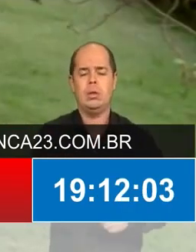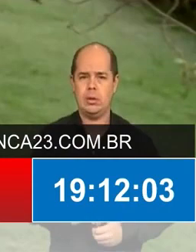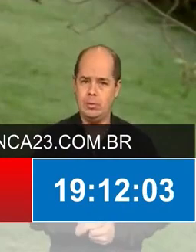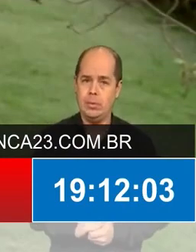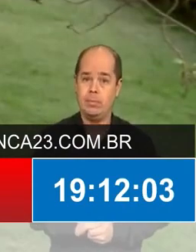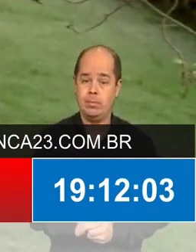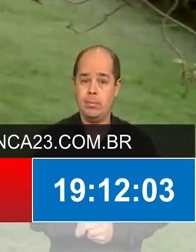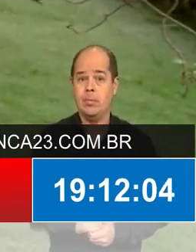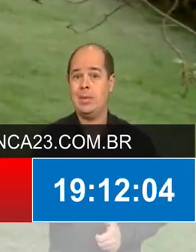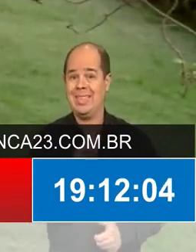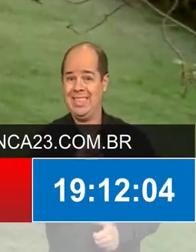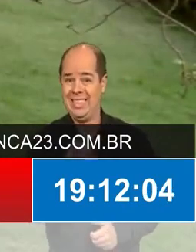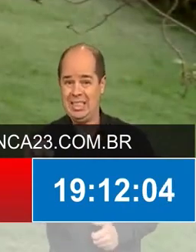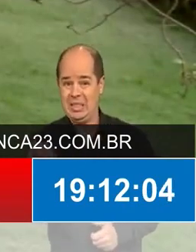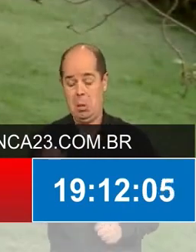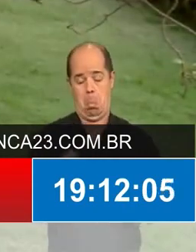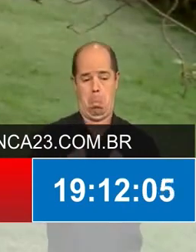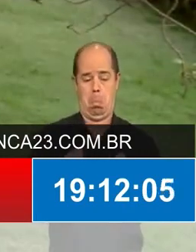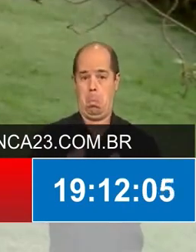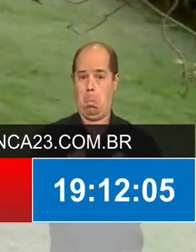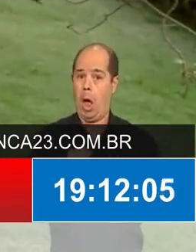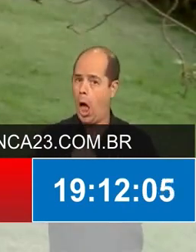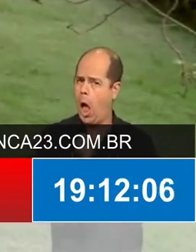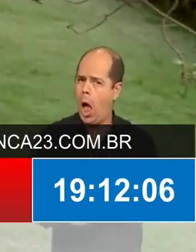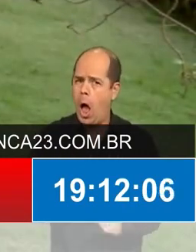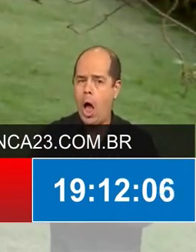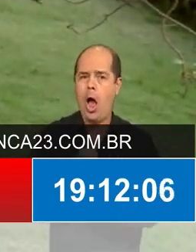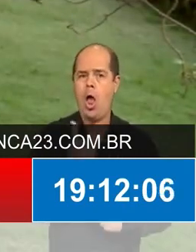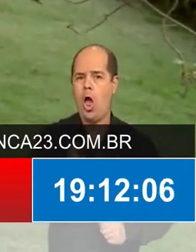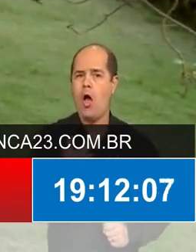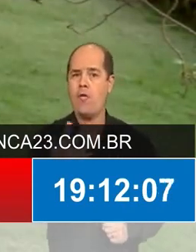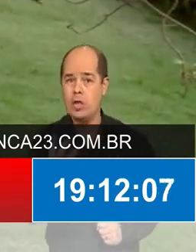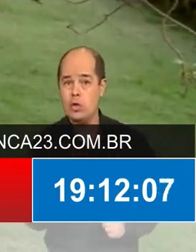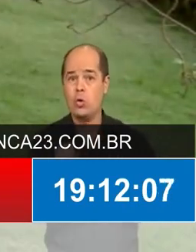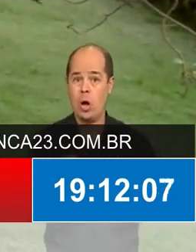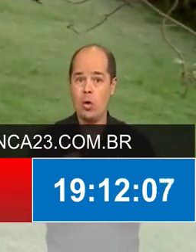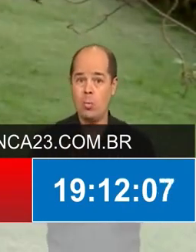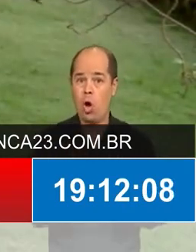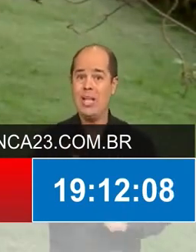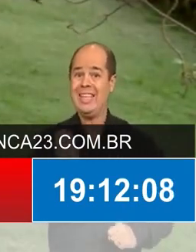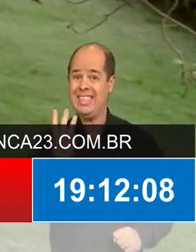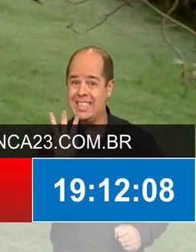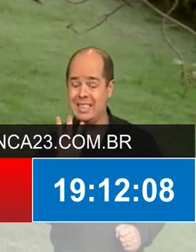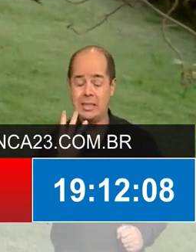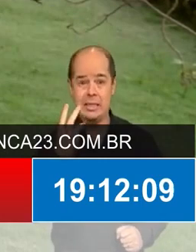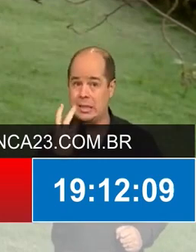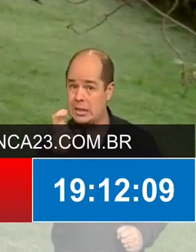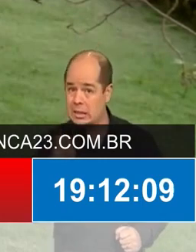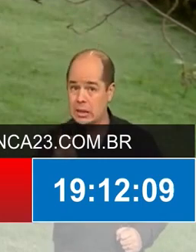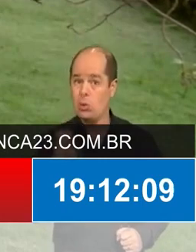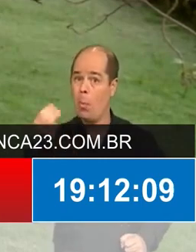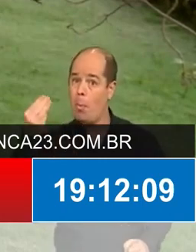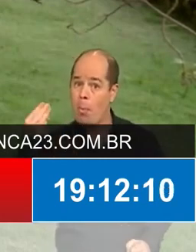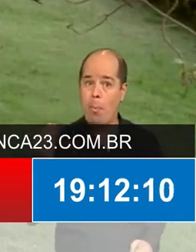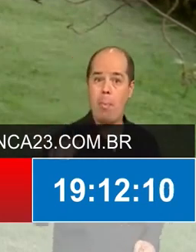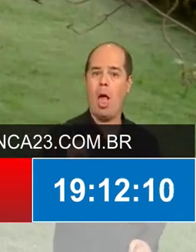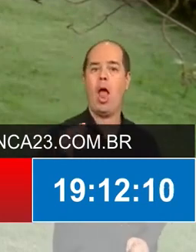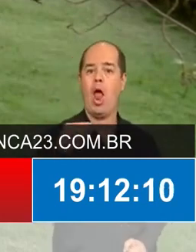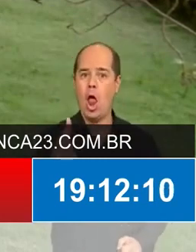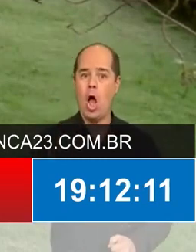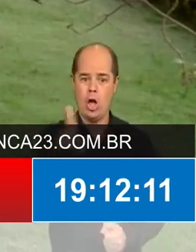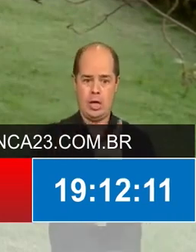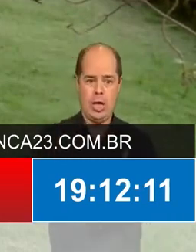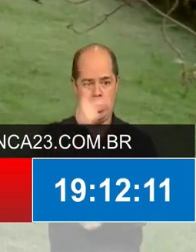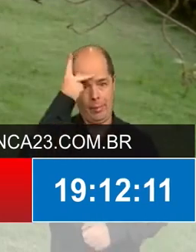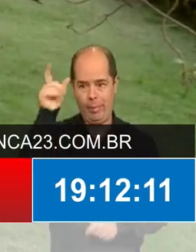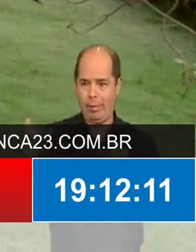for feito, em 2024, os casos de dengue podem chegar a 5 milhões em todo o país. O número é quase